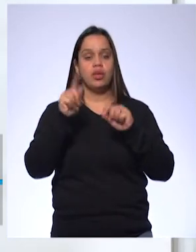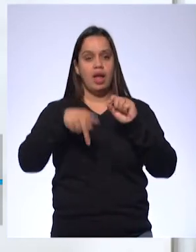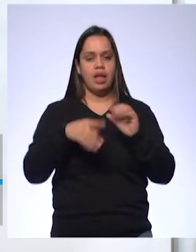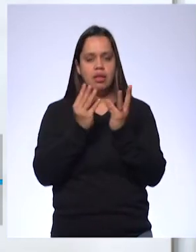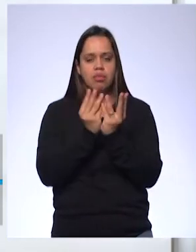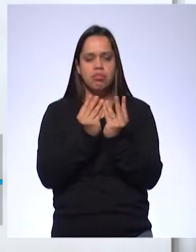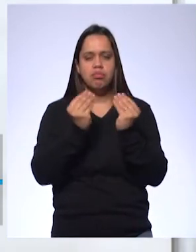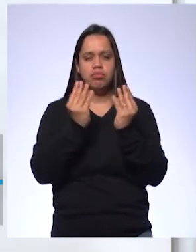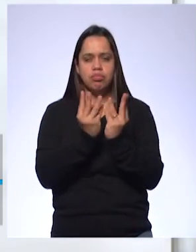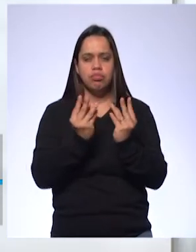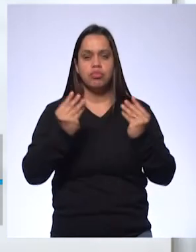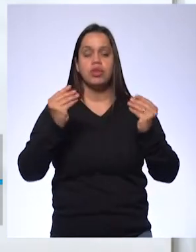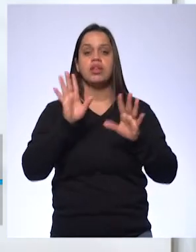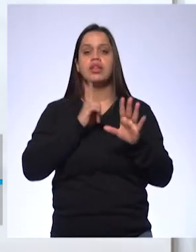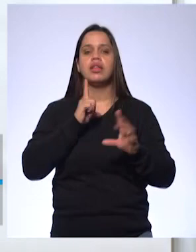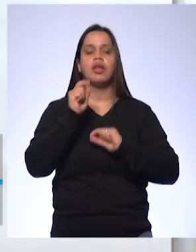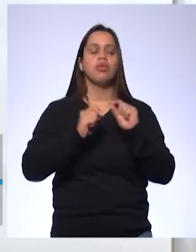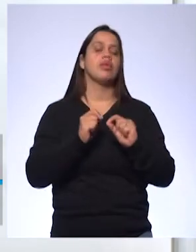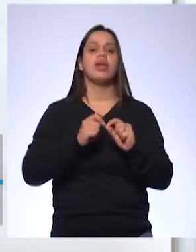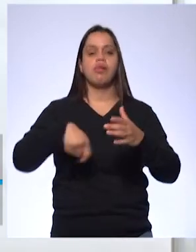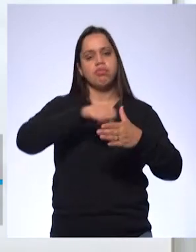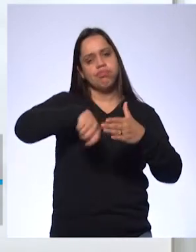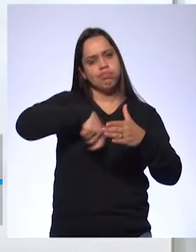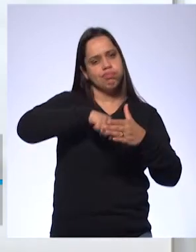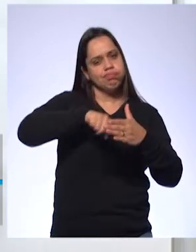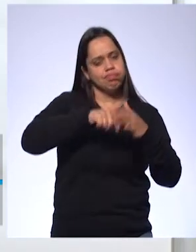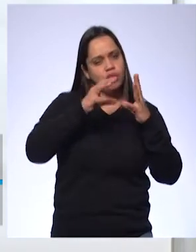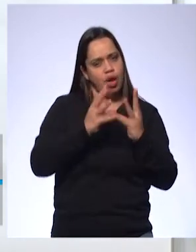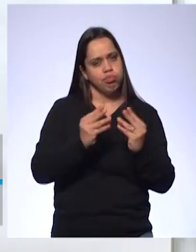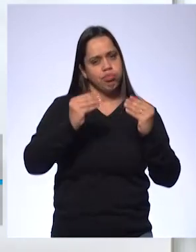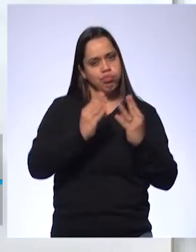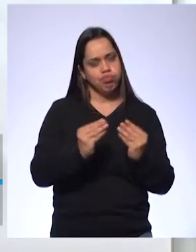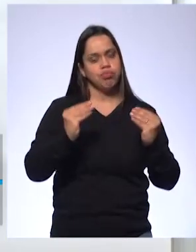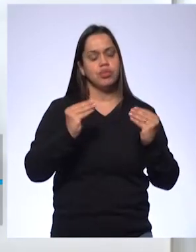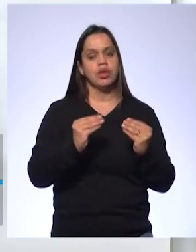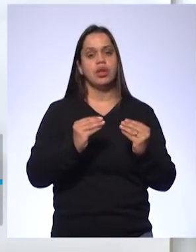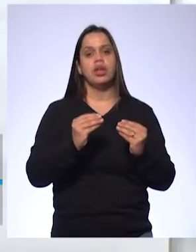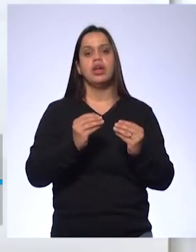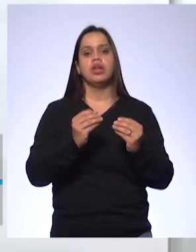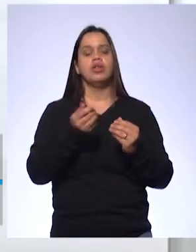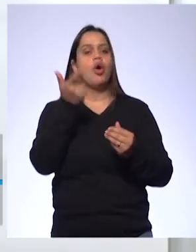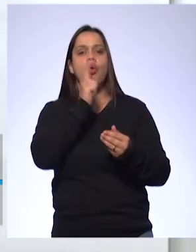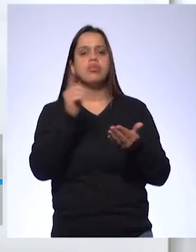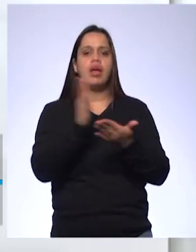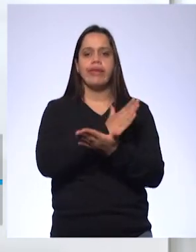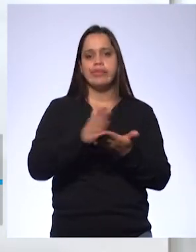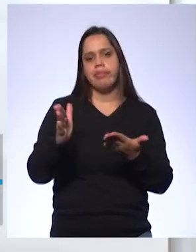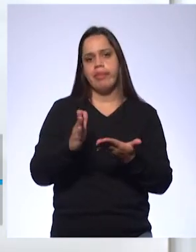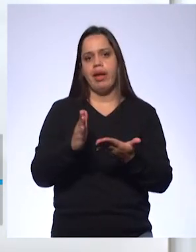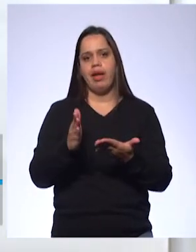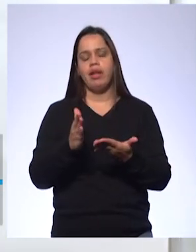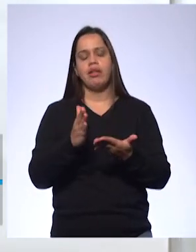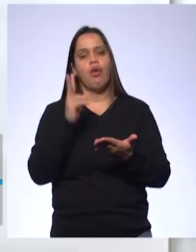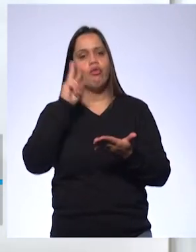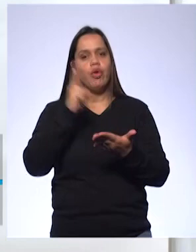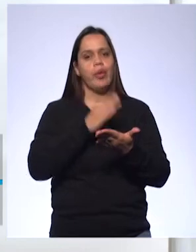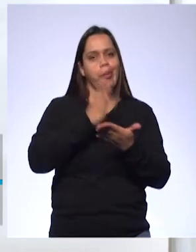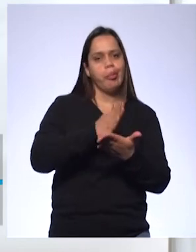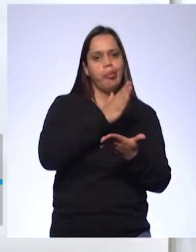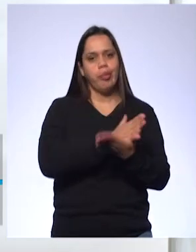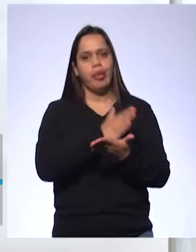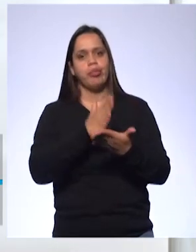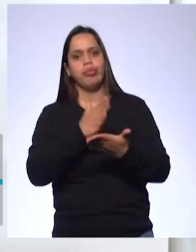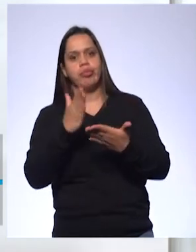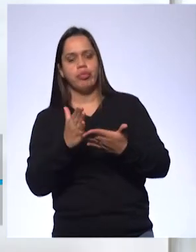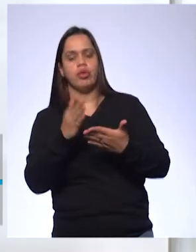que a gente tem aí uma distribuição muito bem feitinha ali. Não dá para você diferenciar uma fase de outra, a gente fala.